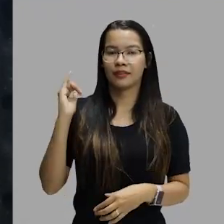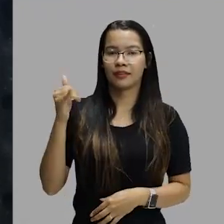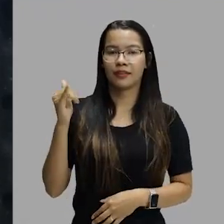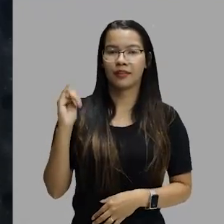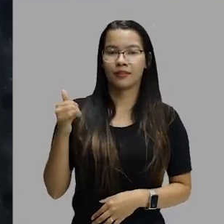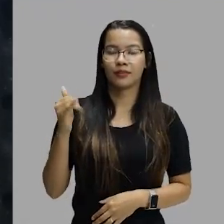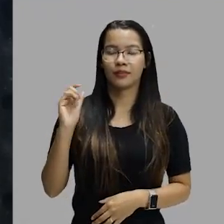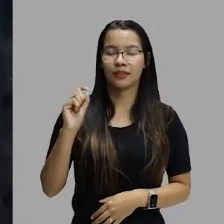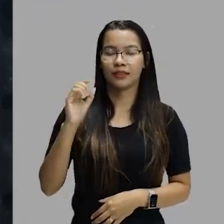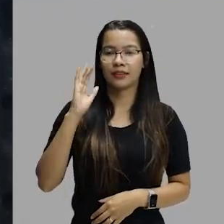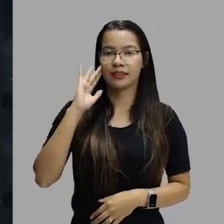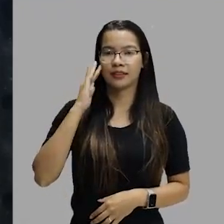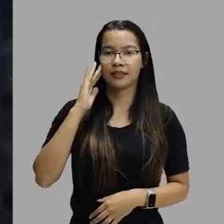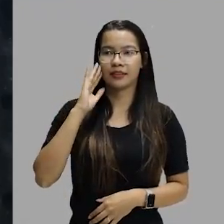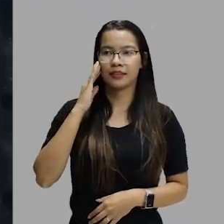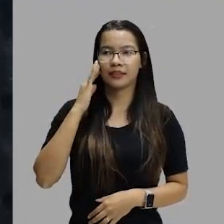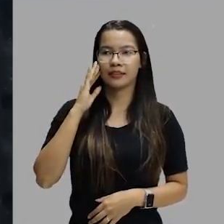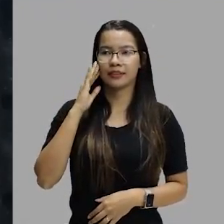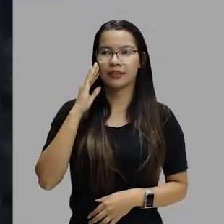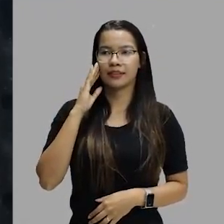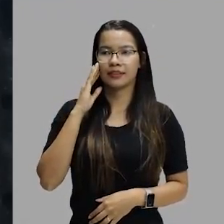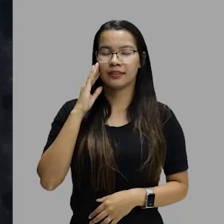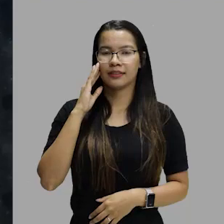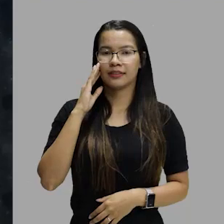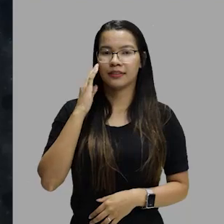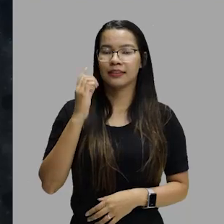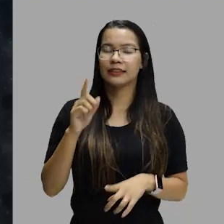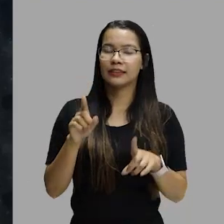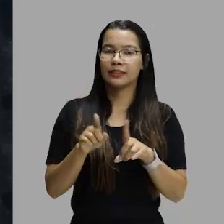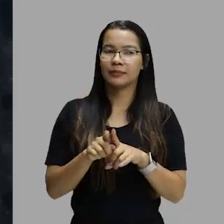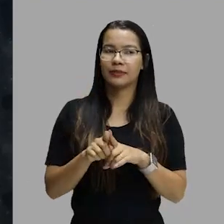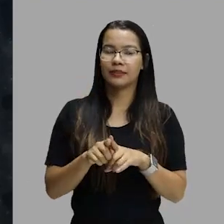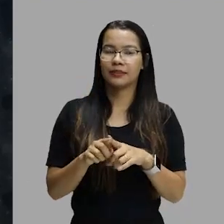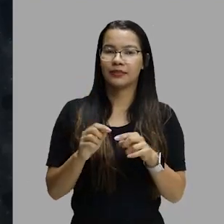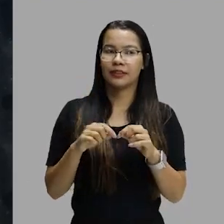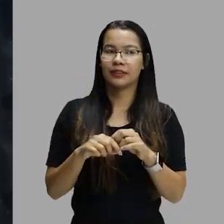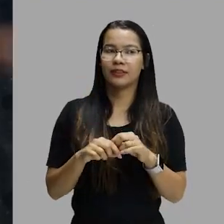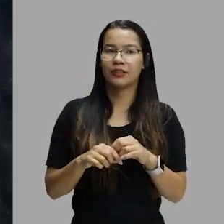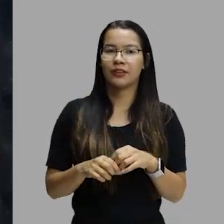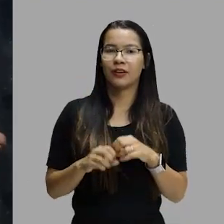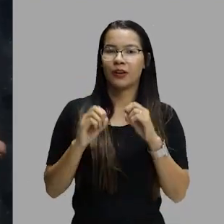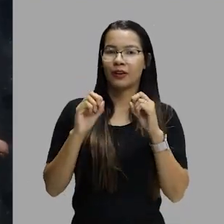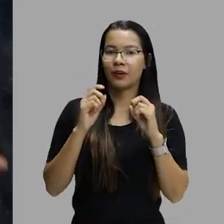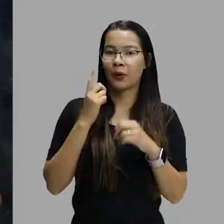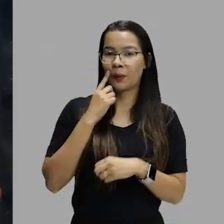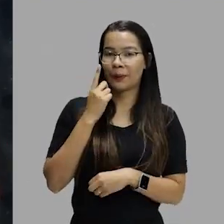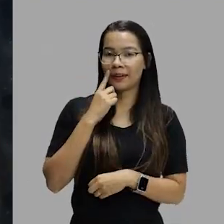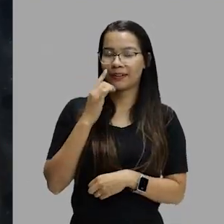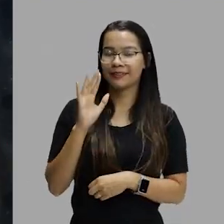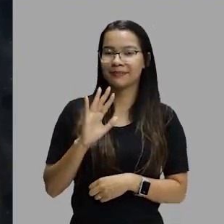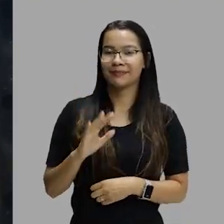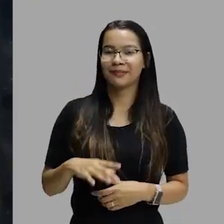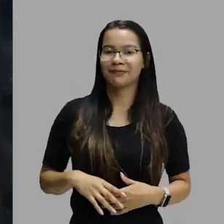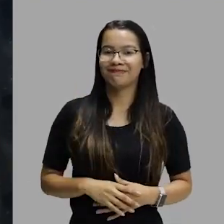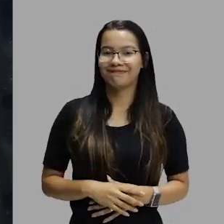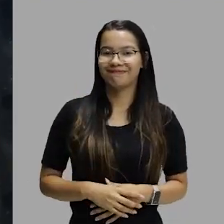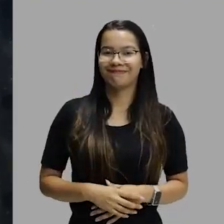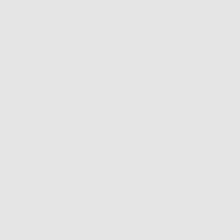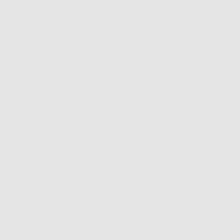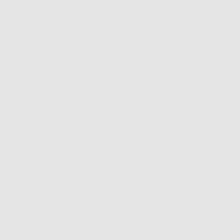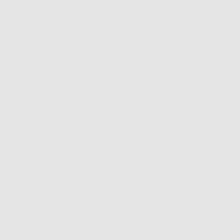que compreende, entende e ainda infere. Compliquei?